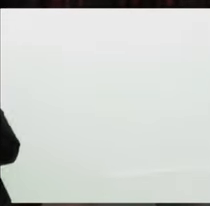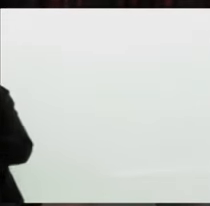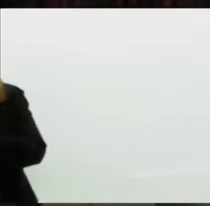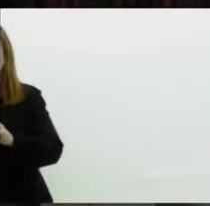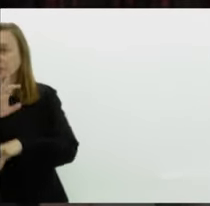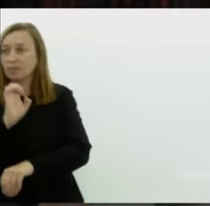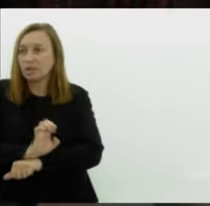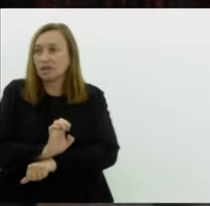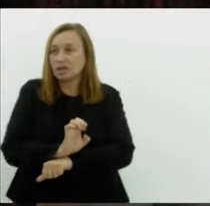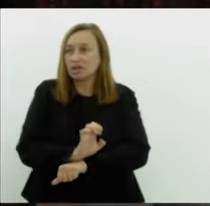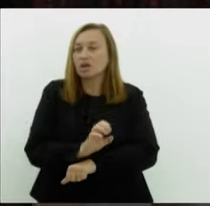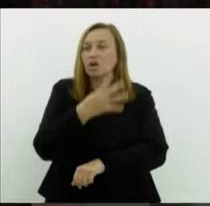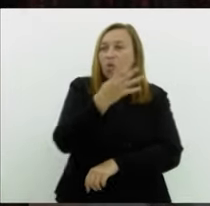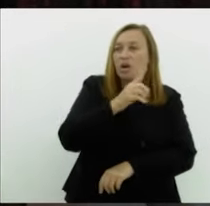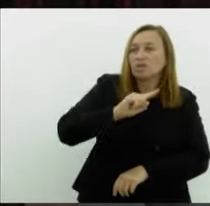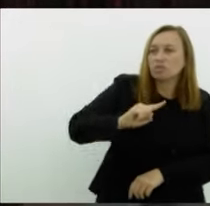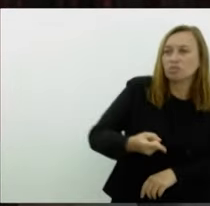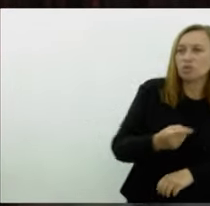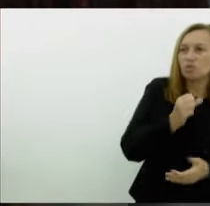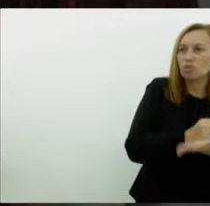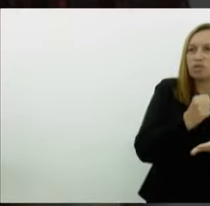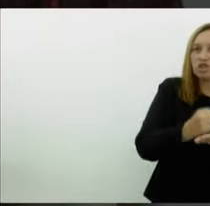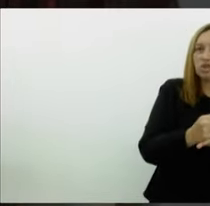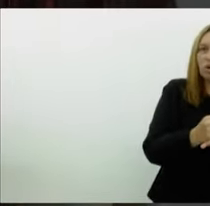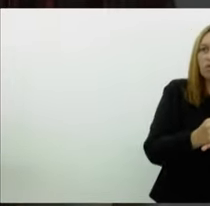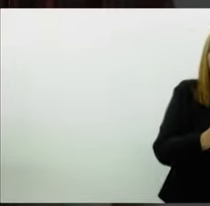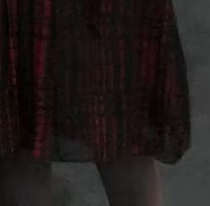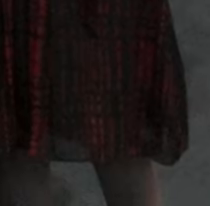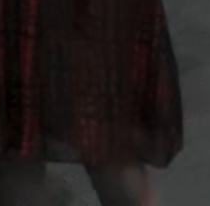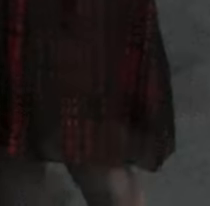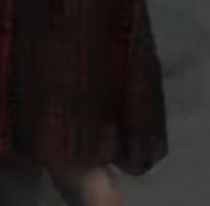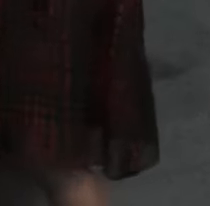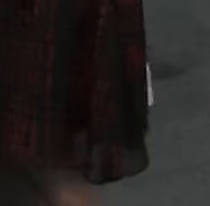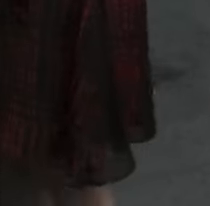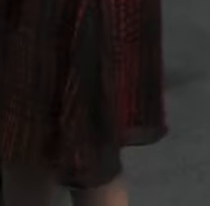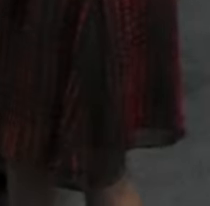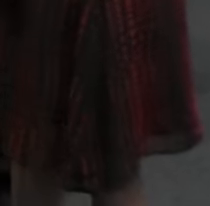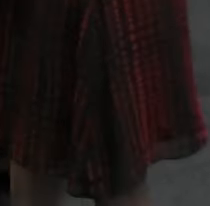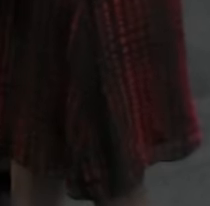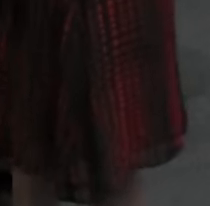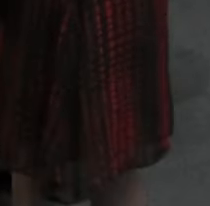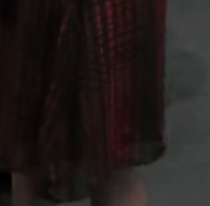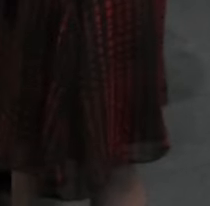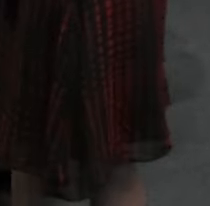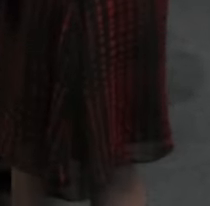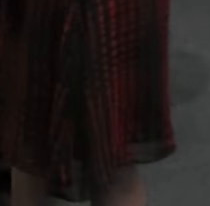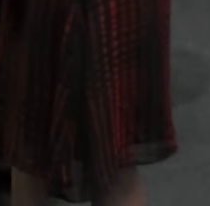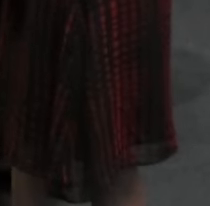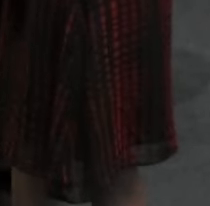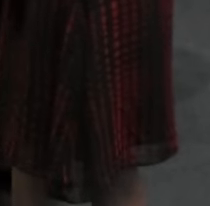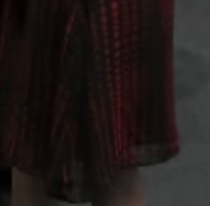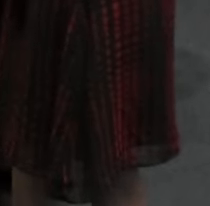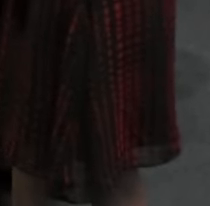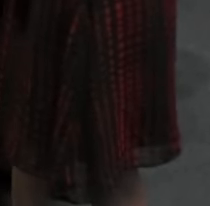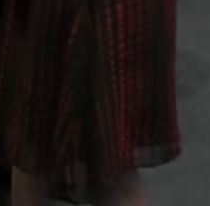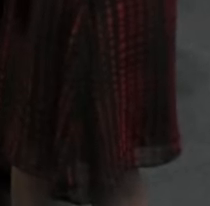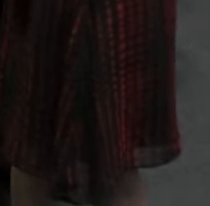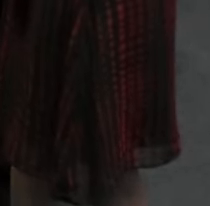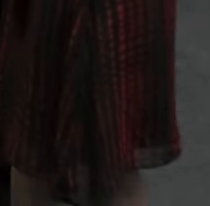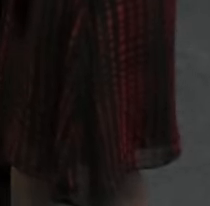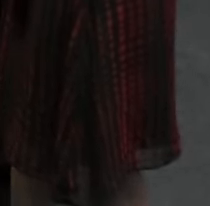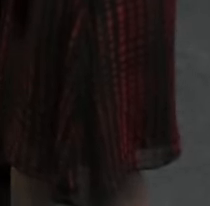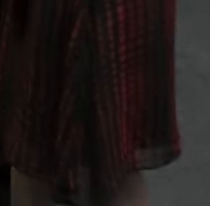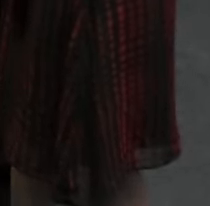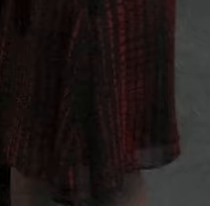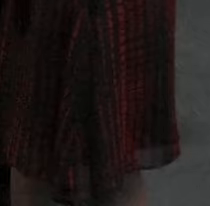de 4 mil contratos temporários. Com esse projeto de lei sendo aprovado, o número pode